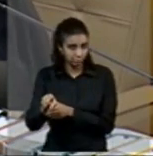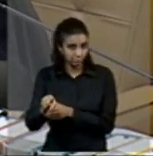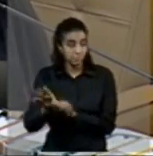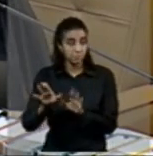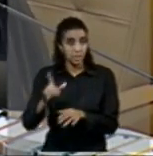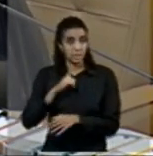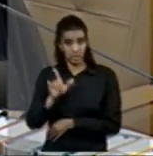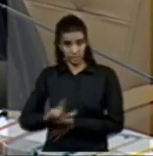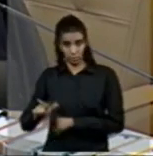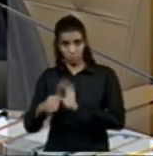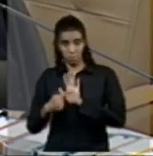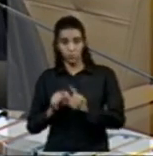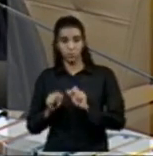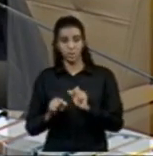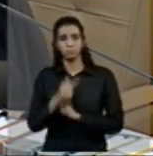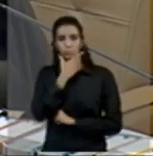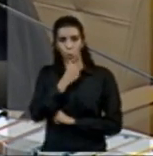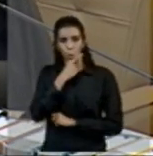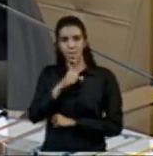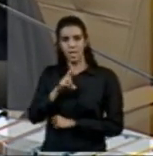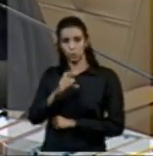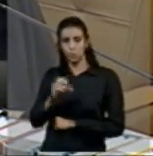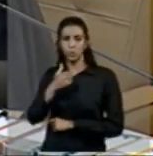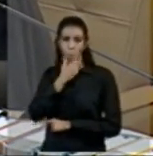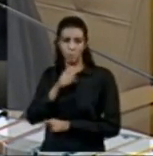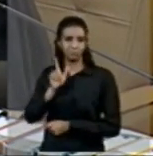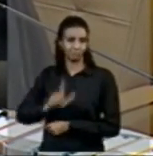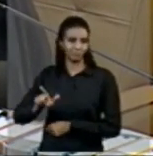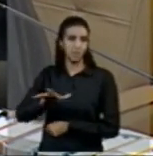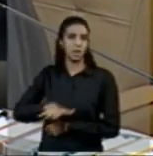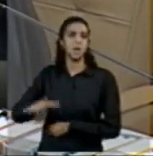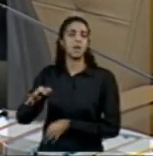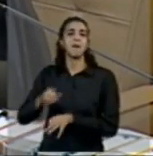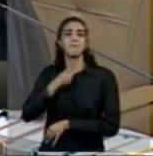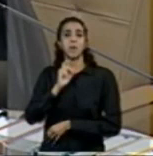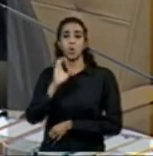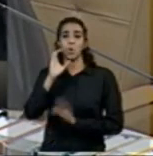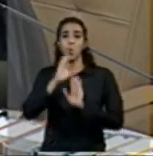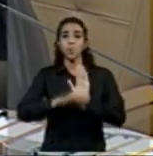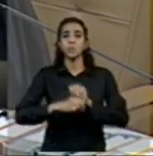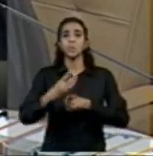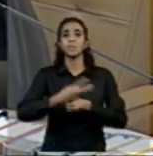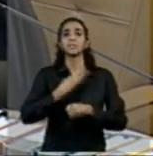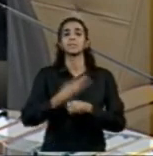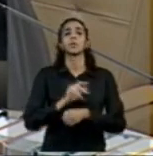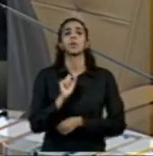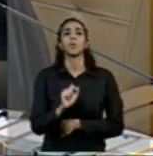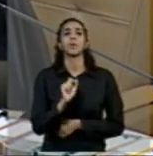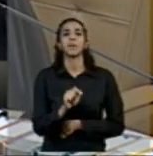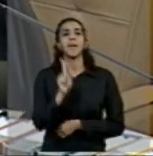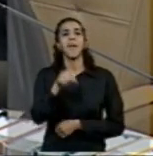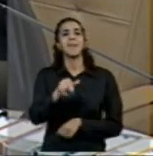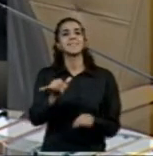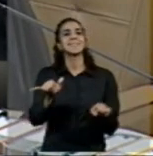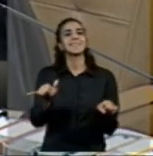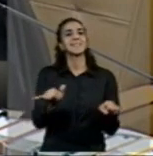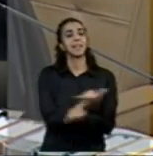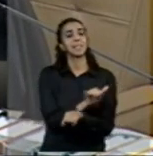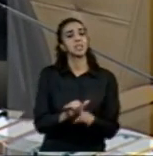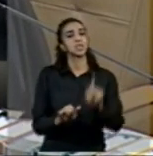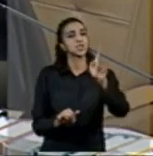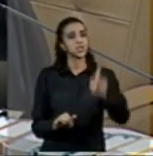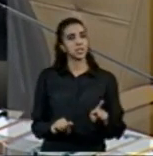registram ainda a posição de Graça Druck, no sentido de conceituar a terceirização como uma estratégia de